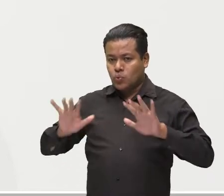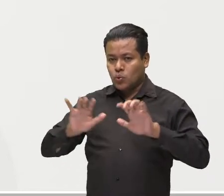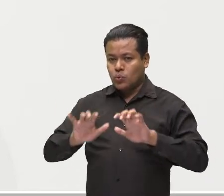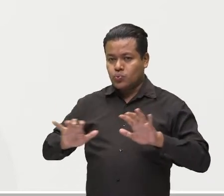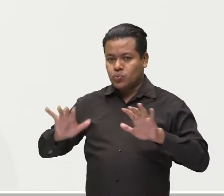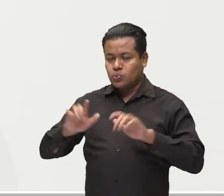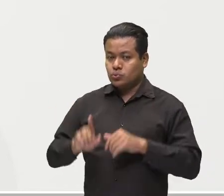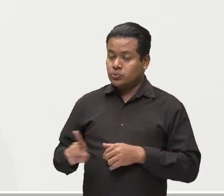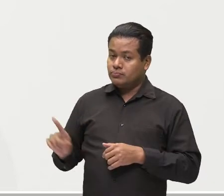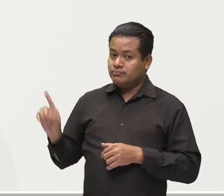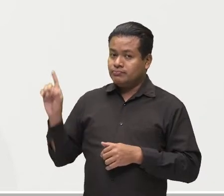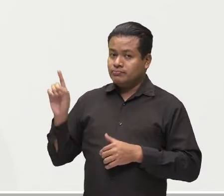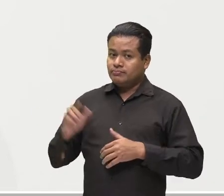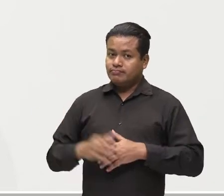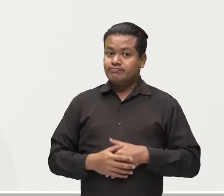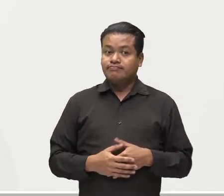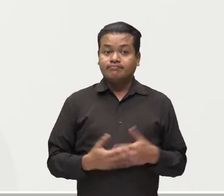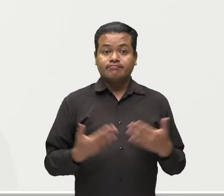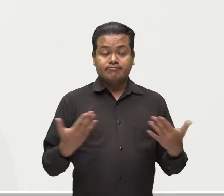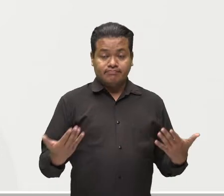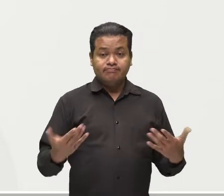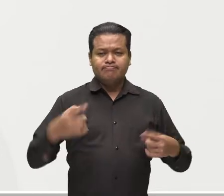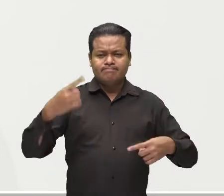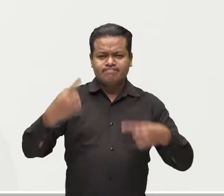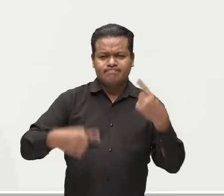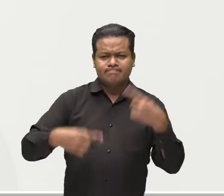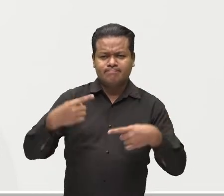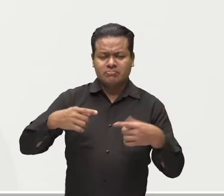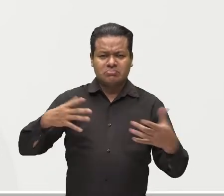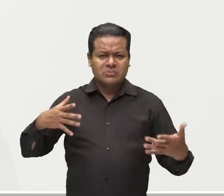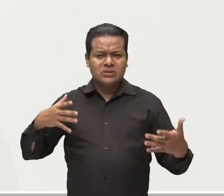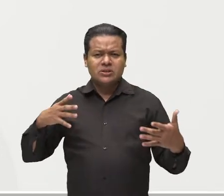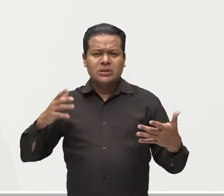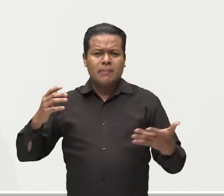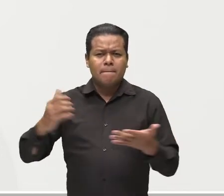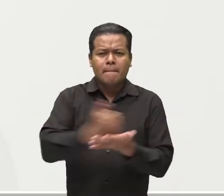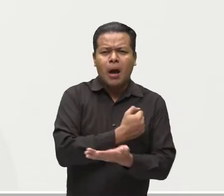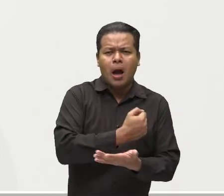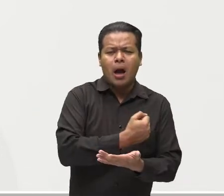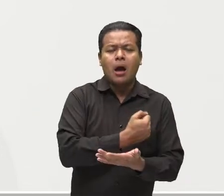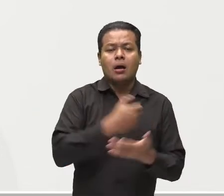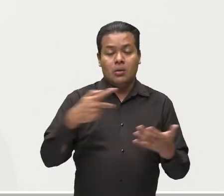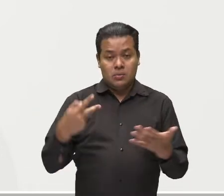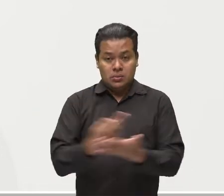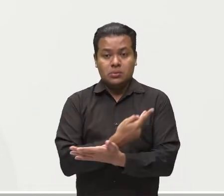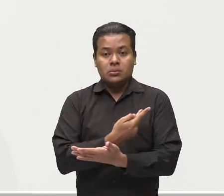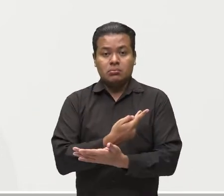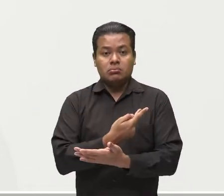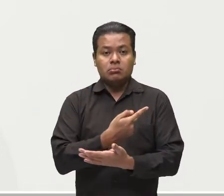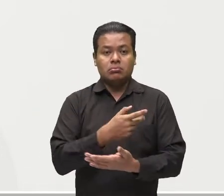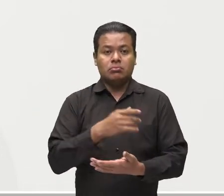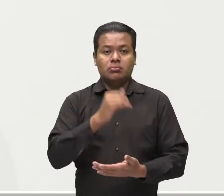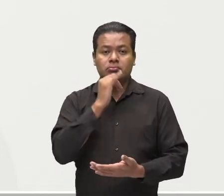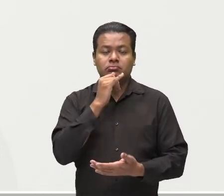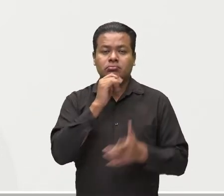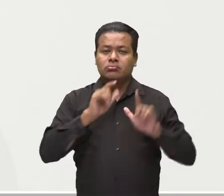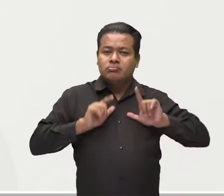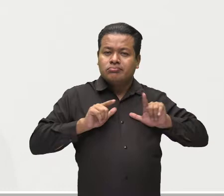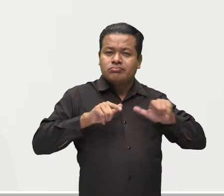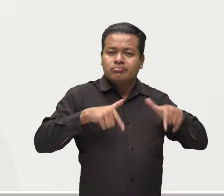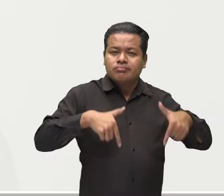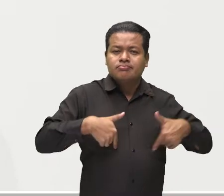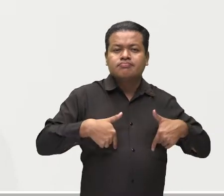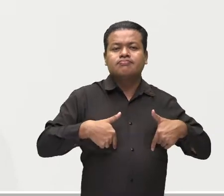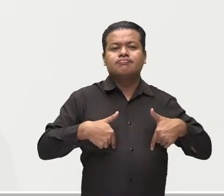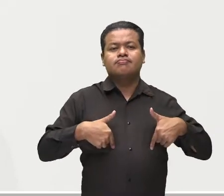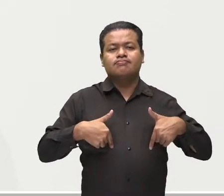aí, diversos conflitos de tomada mesmo de território. E aí Israel acabou expandindo, né? Pegou ali as colinas